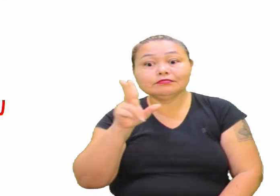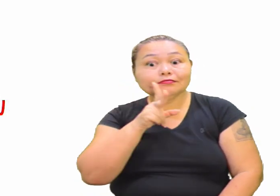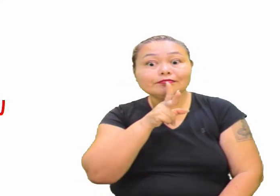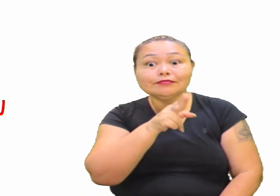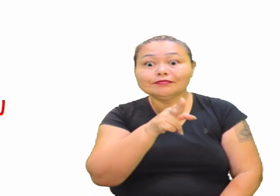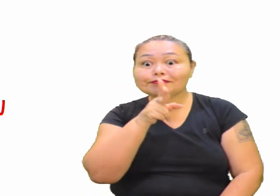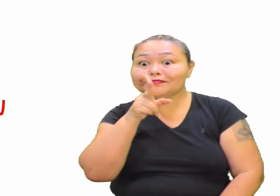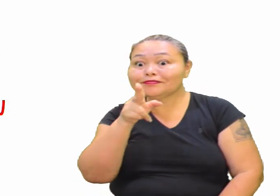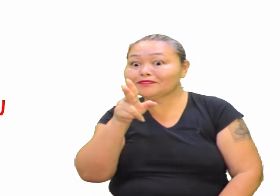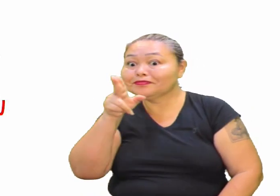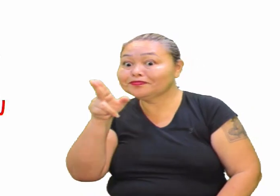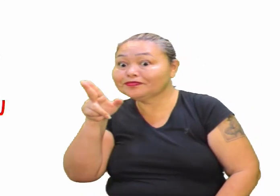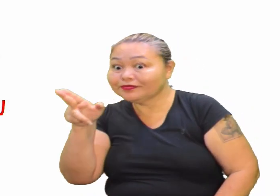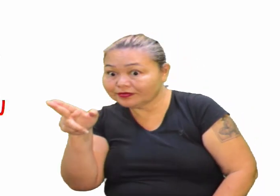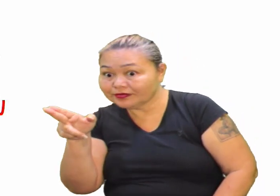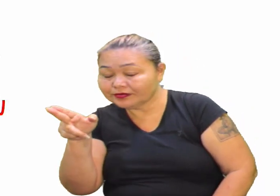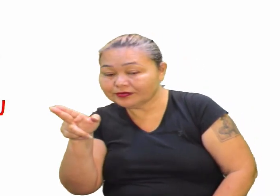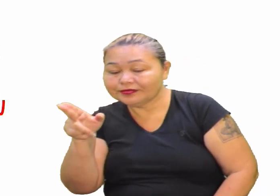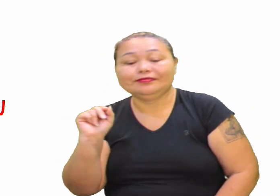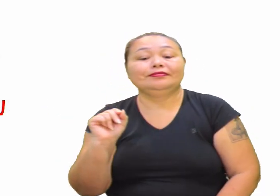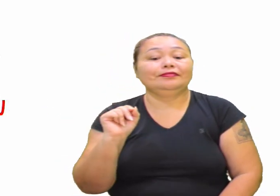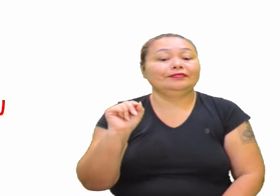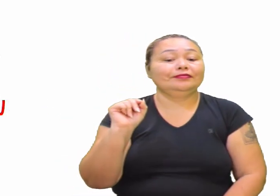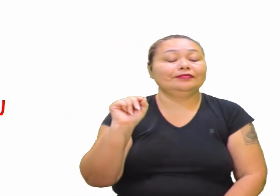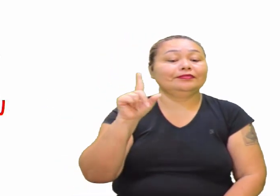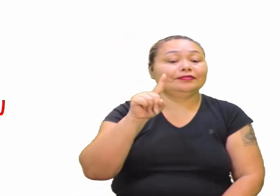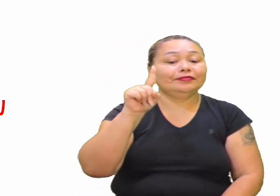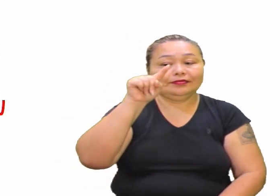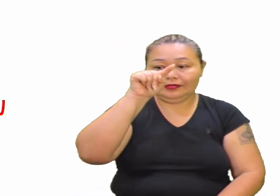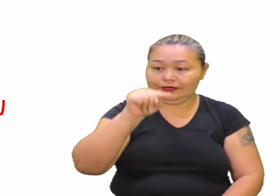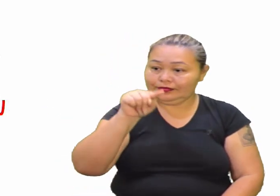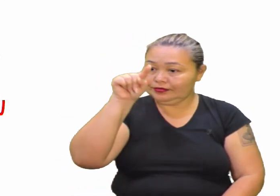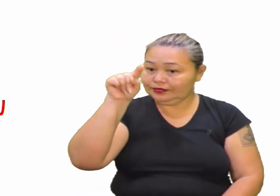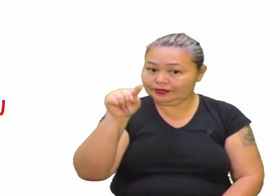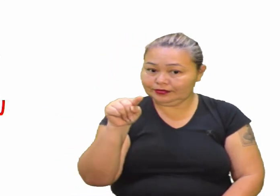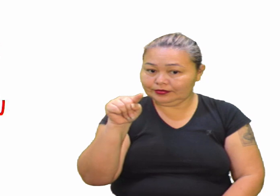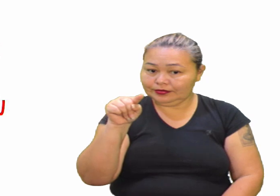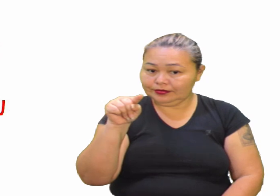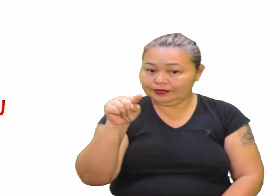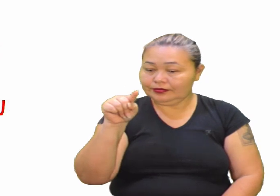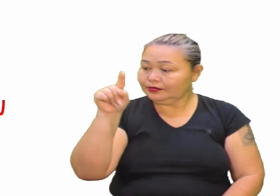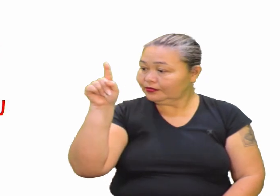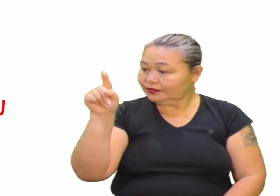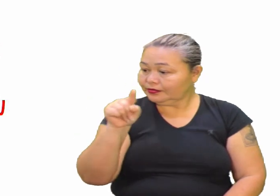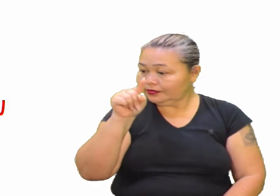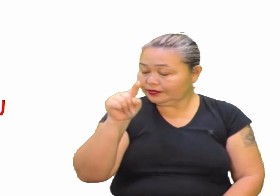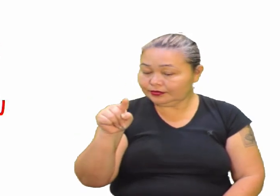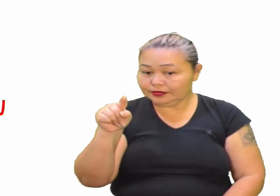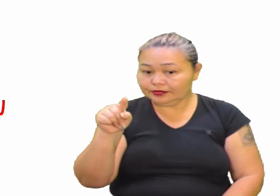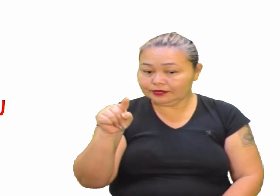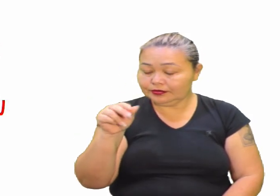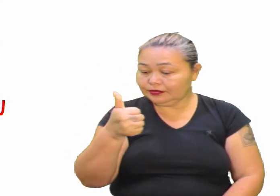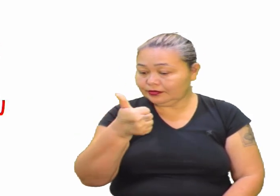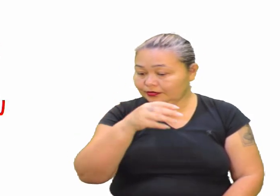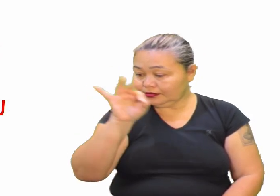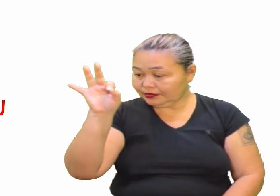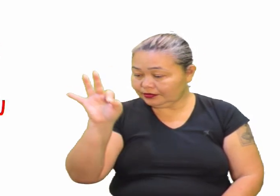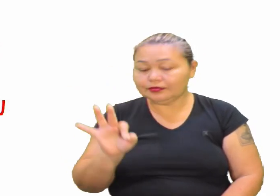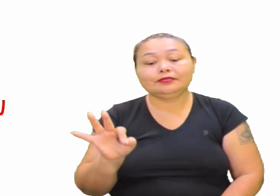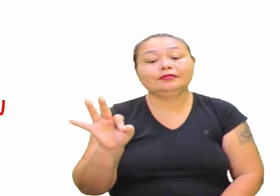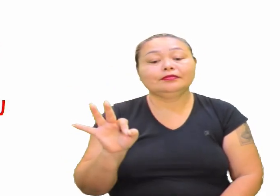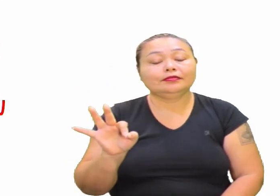ó. Então, eu tenho o quê? Esse com esse, esse com esse, esse com esse, esse